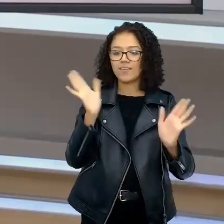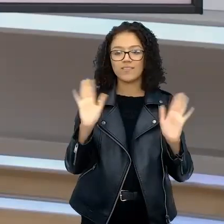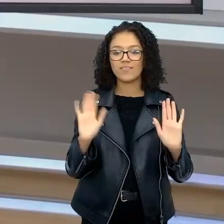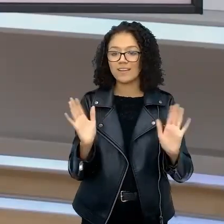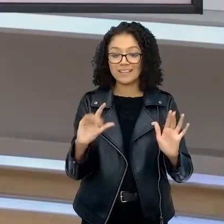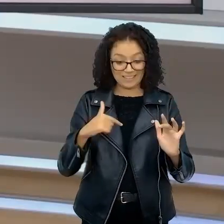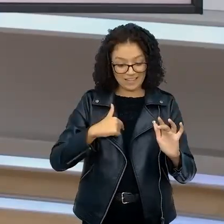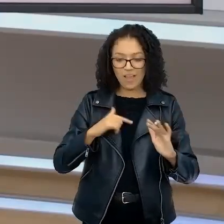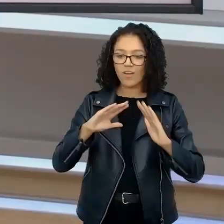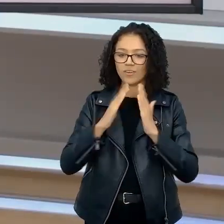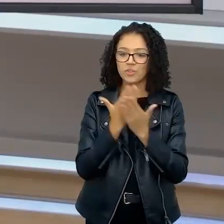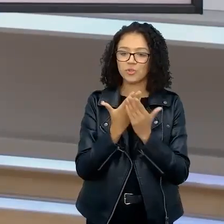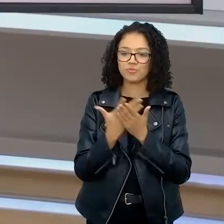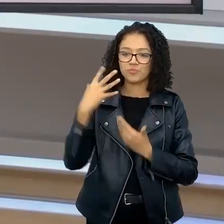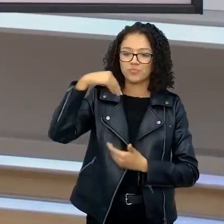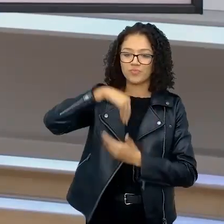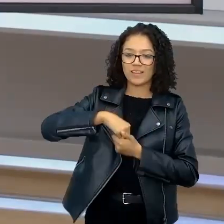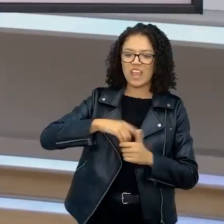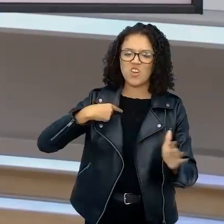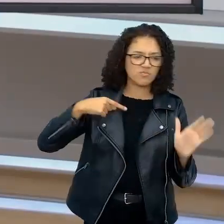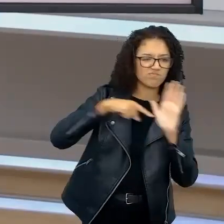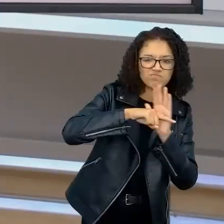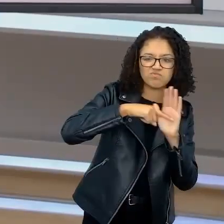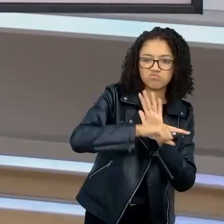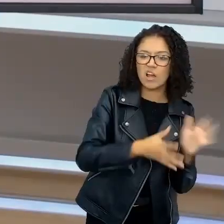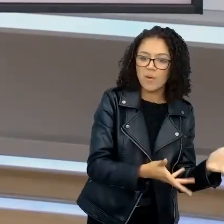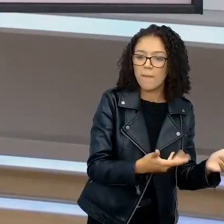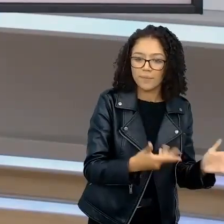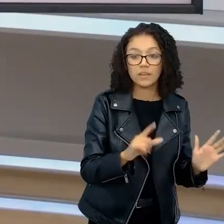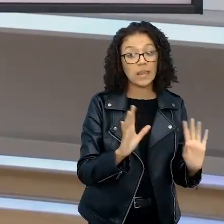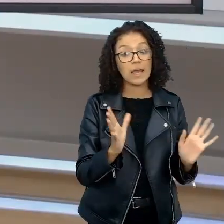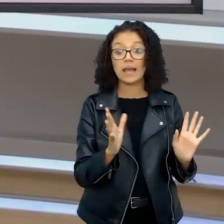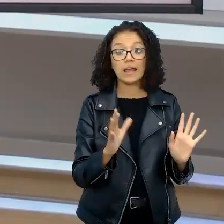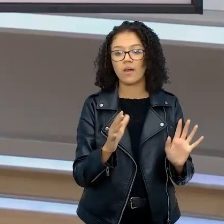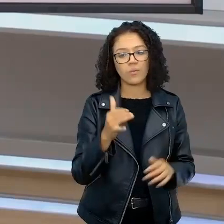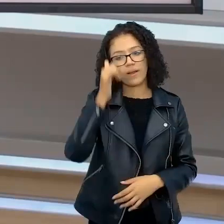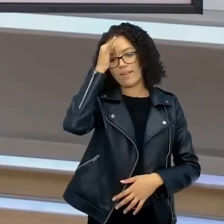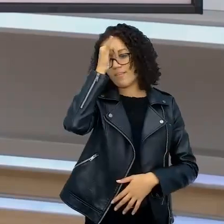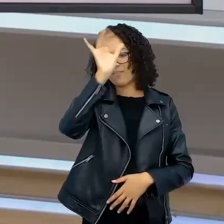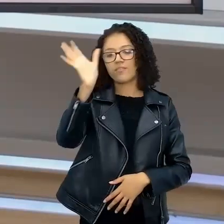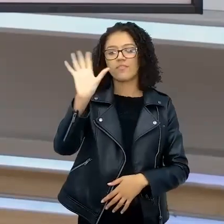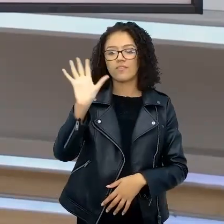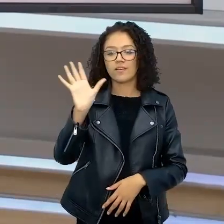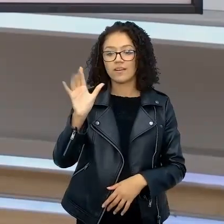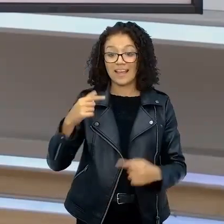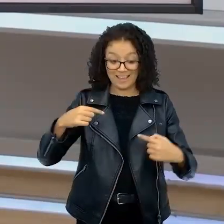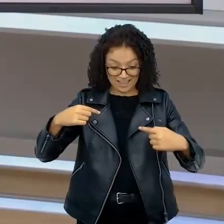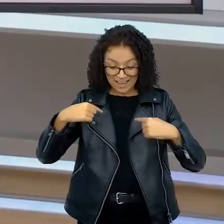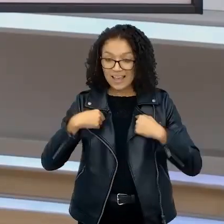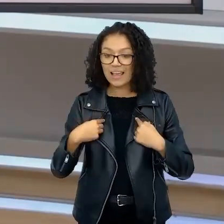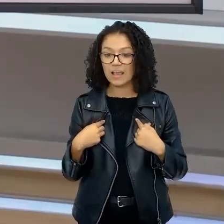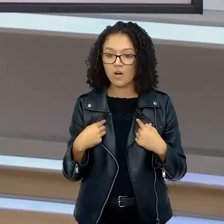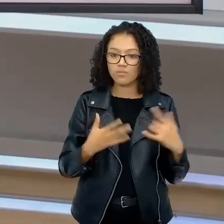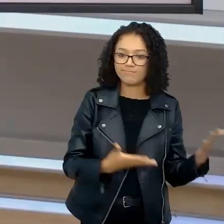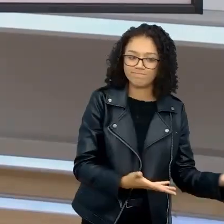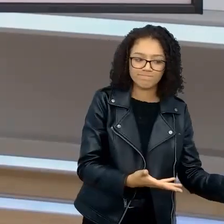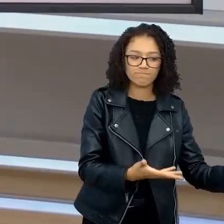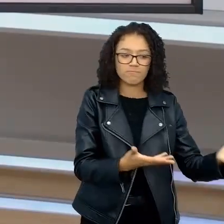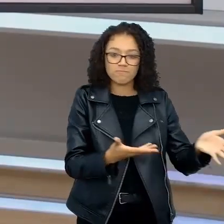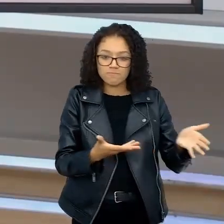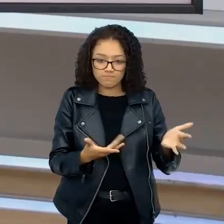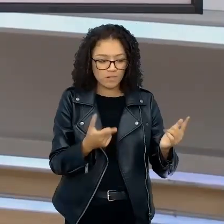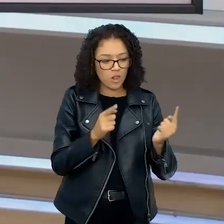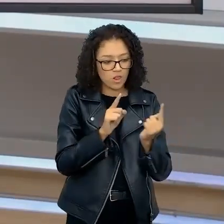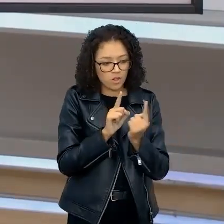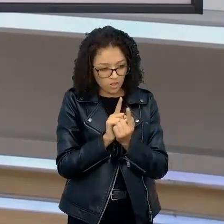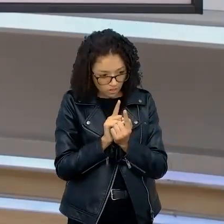ensino, investigar, inquirir essa criança, né? E o nosso papel é o quê? Acolher, identificar a